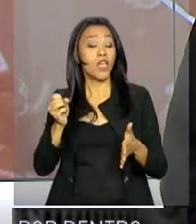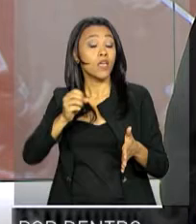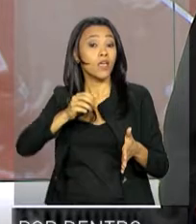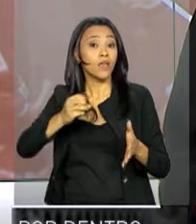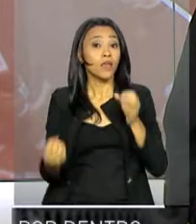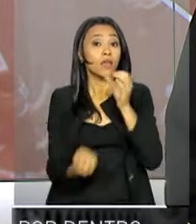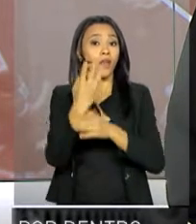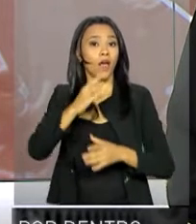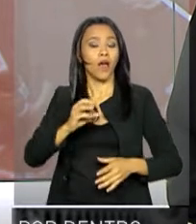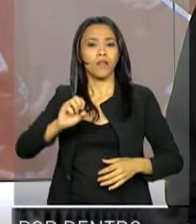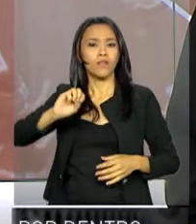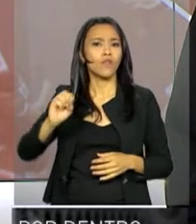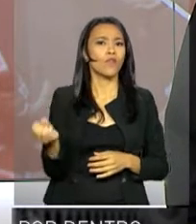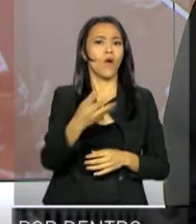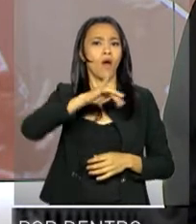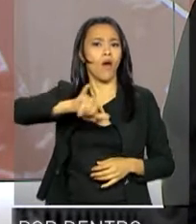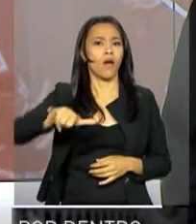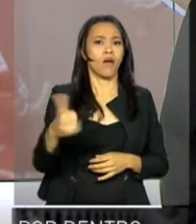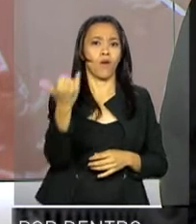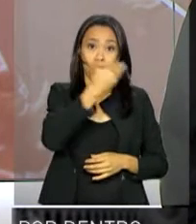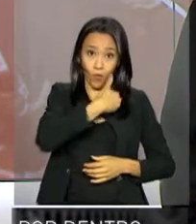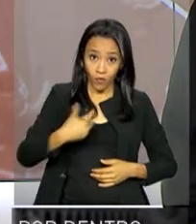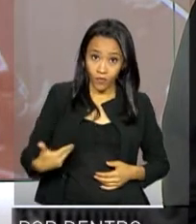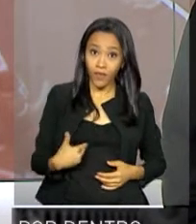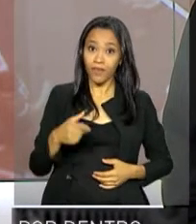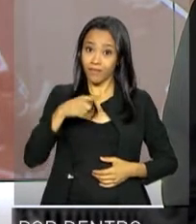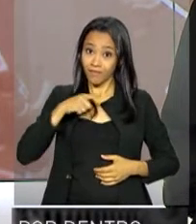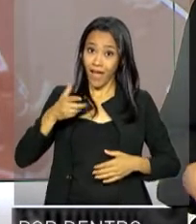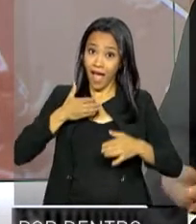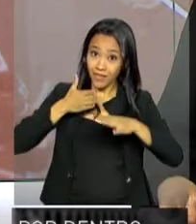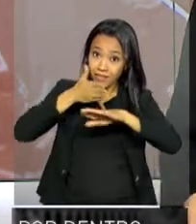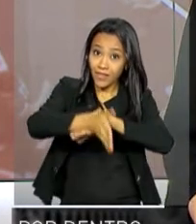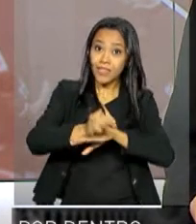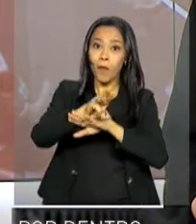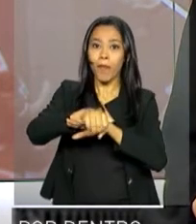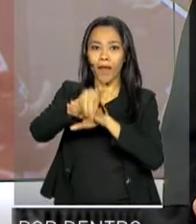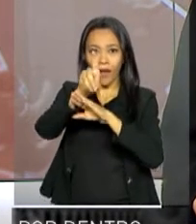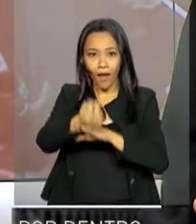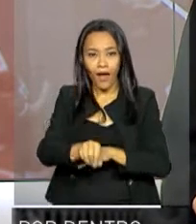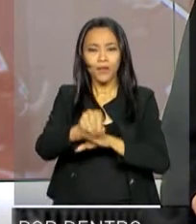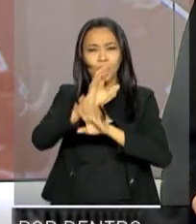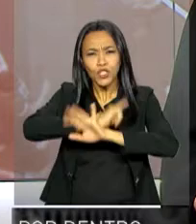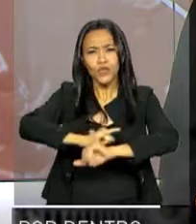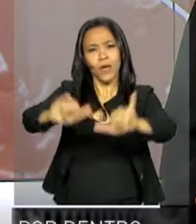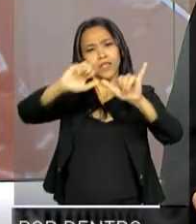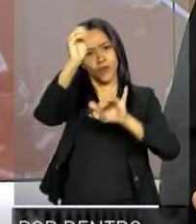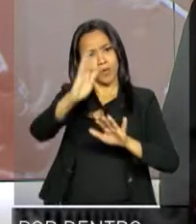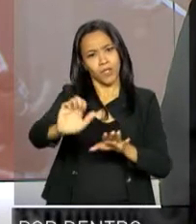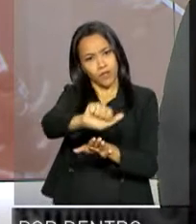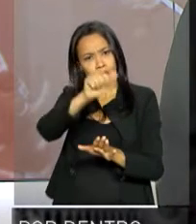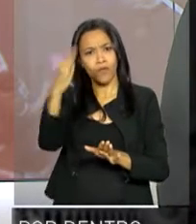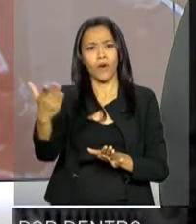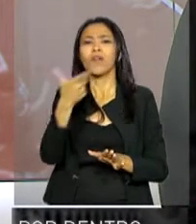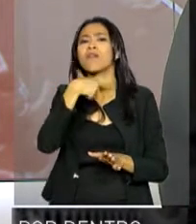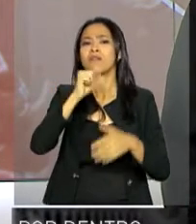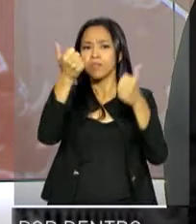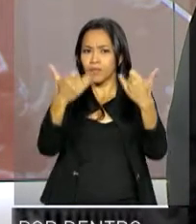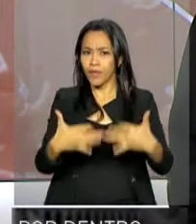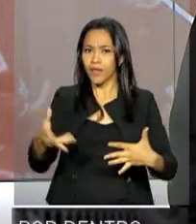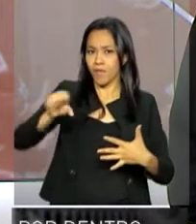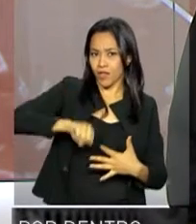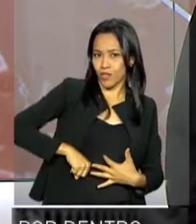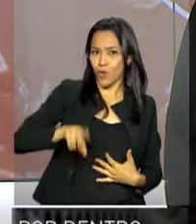oportunidades o governo aposta no acesso a mercados e na mudança de imagem lá fora quem explica presente o embaixador